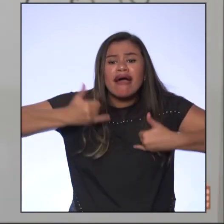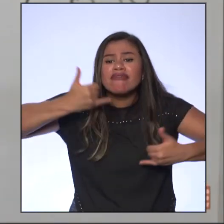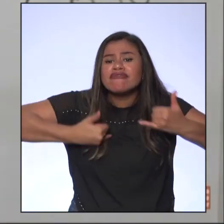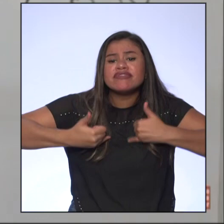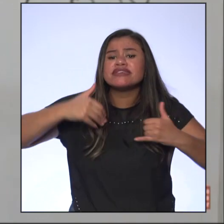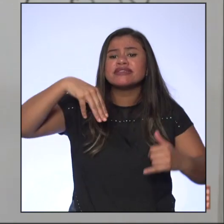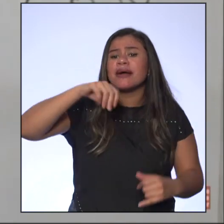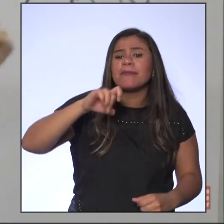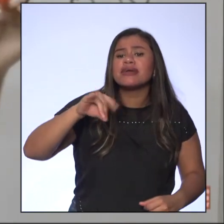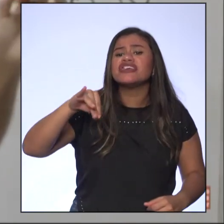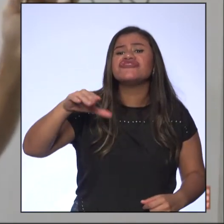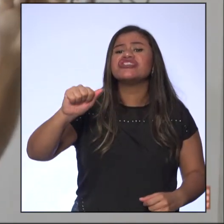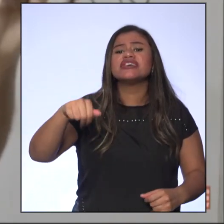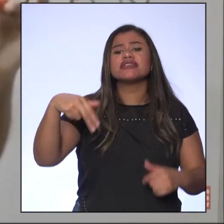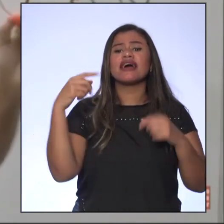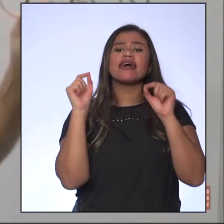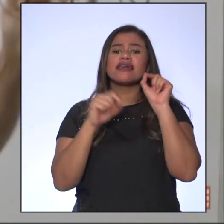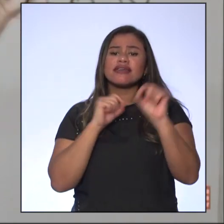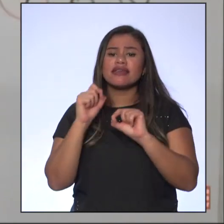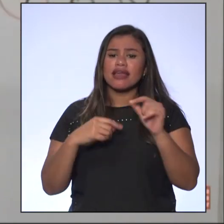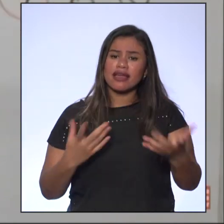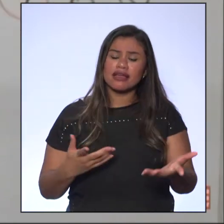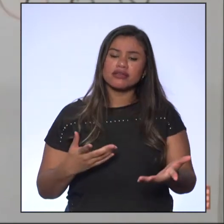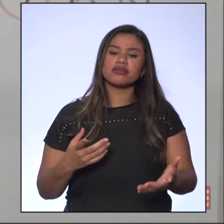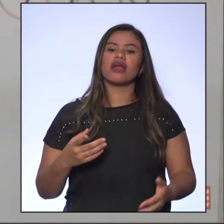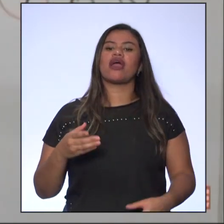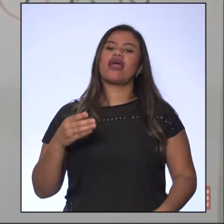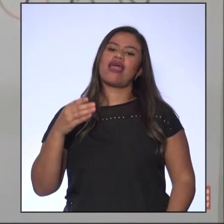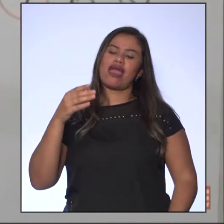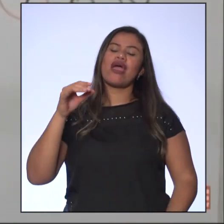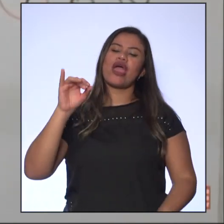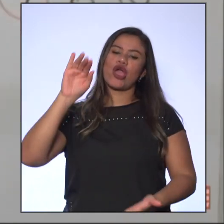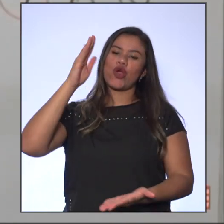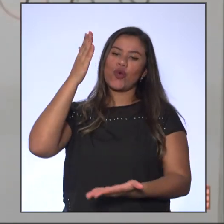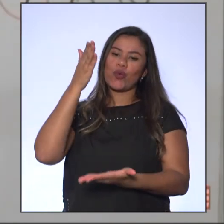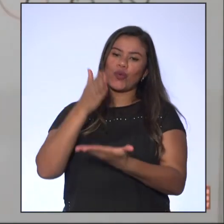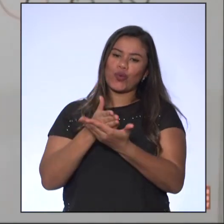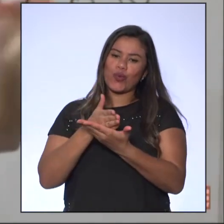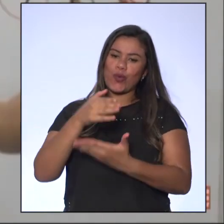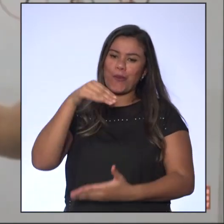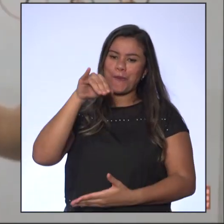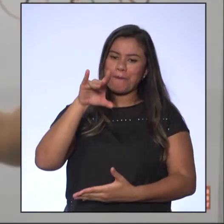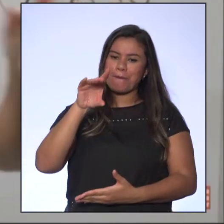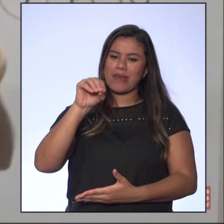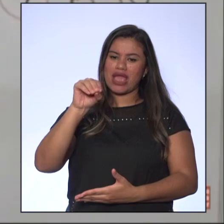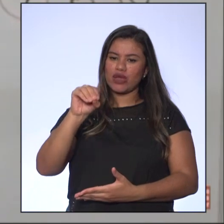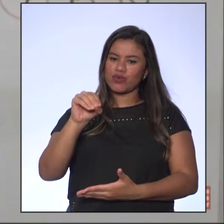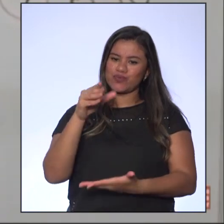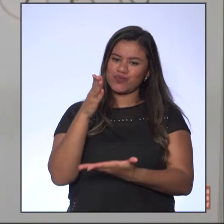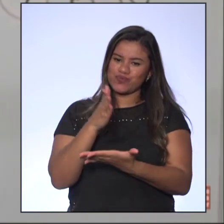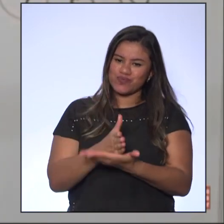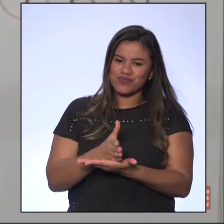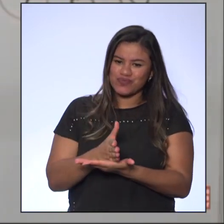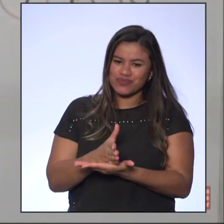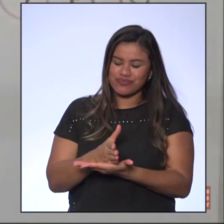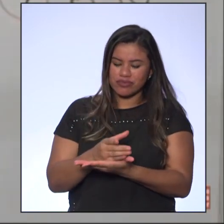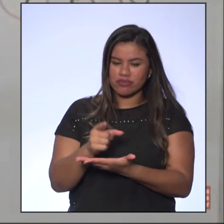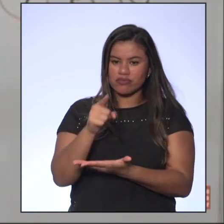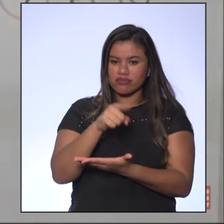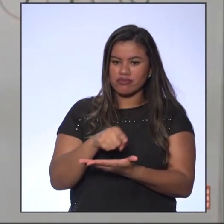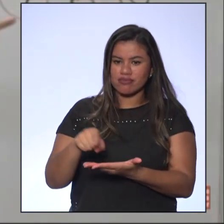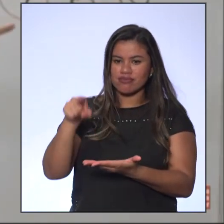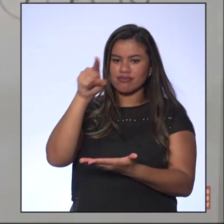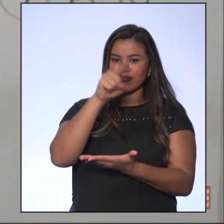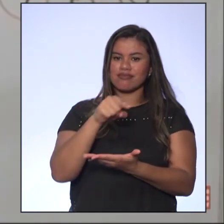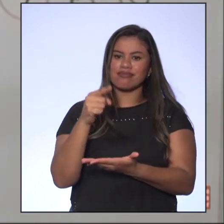a mediana? É quem está no meio. O elemento do meio do seu rol, ele é a mediana. Se